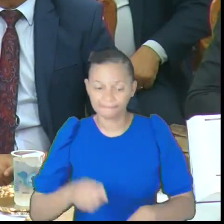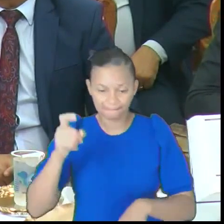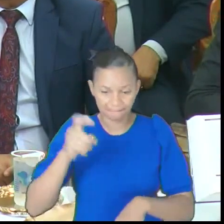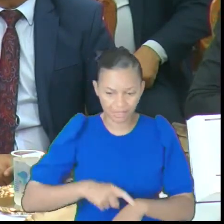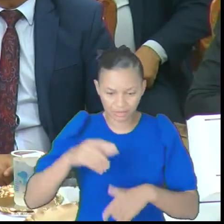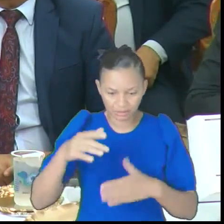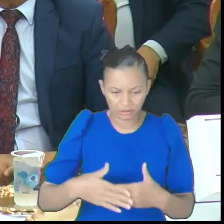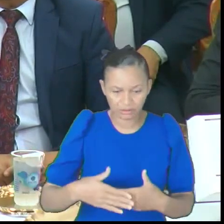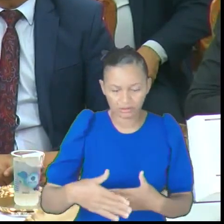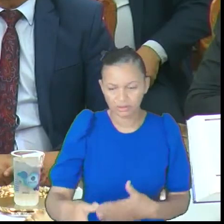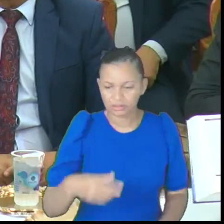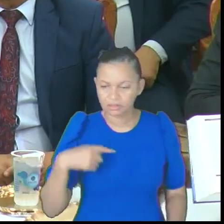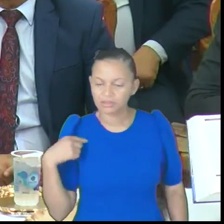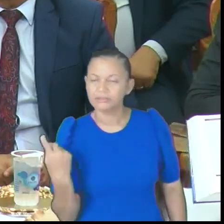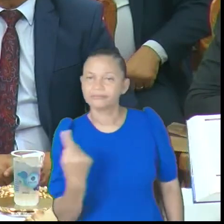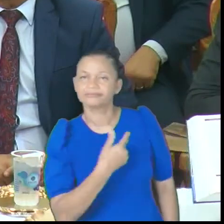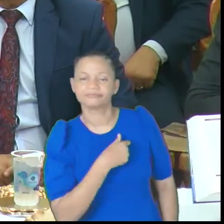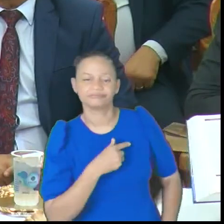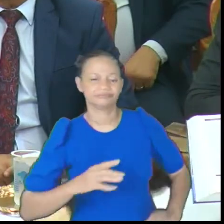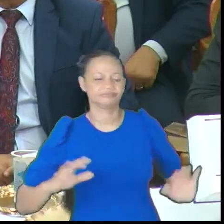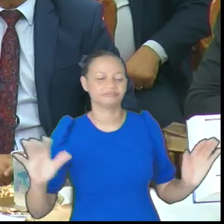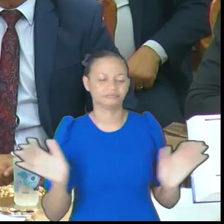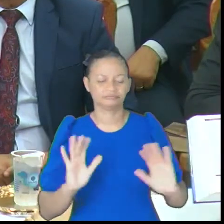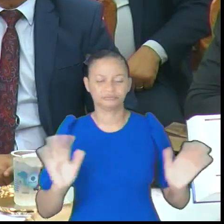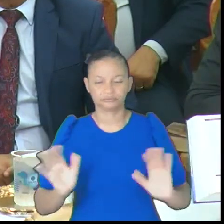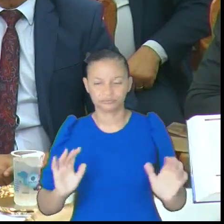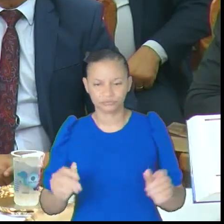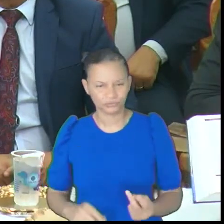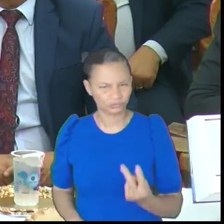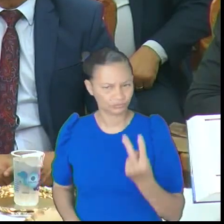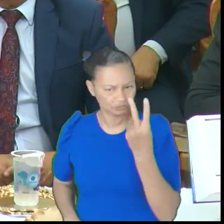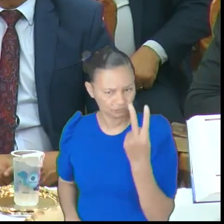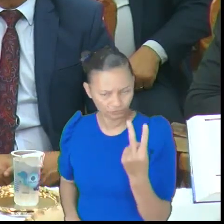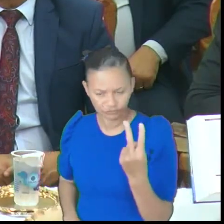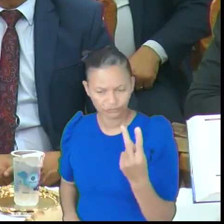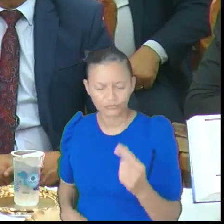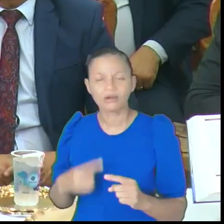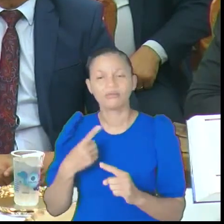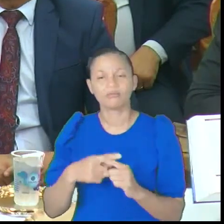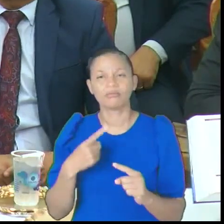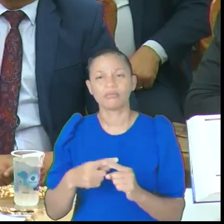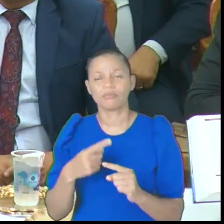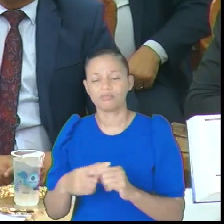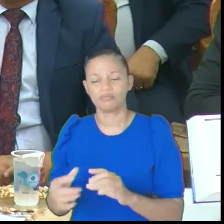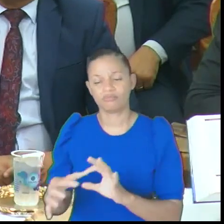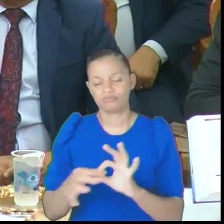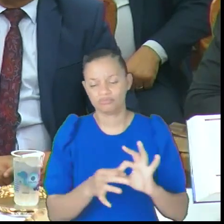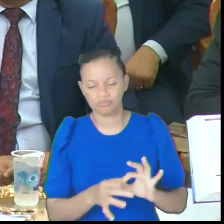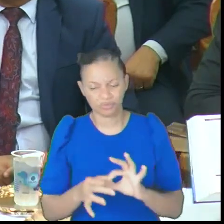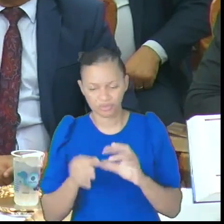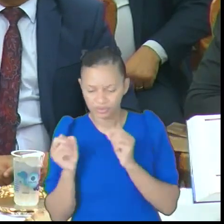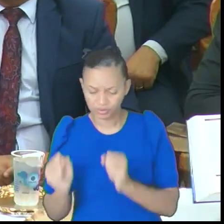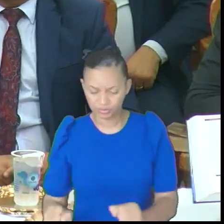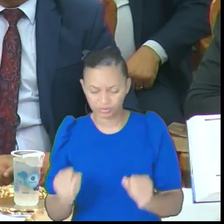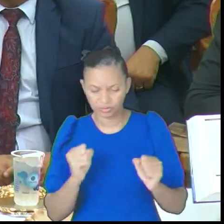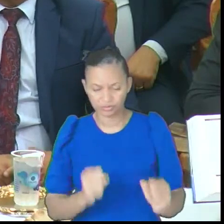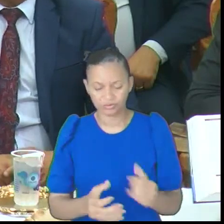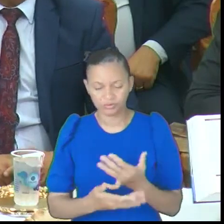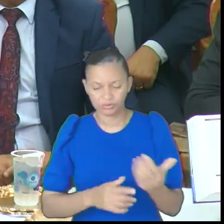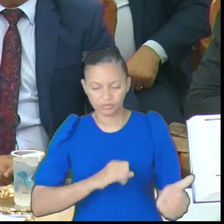de agora, nós não somos mais dois, porque a aliança tem esse poder